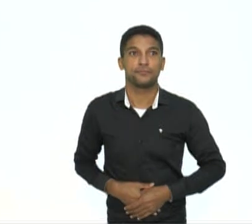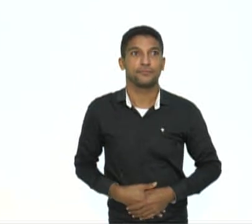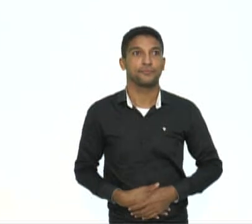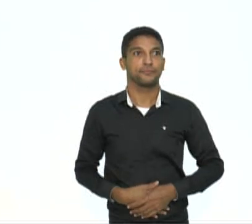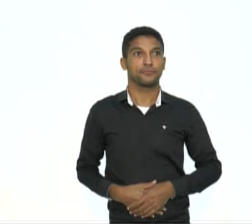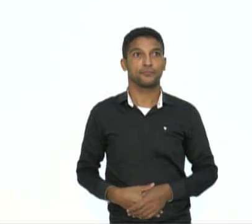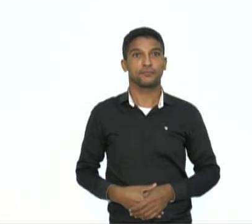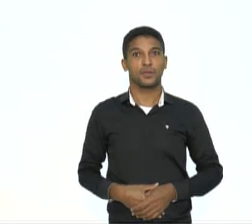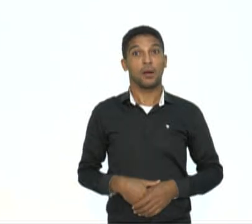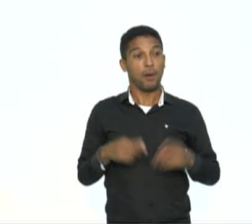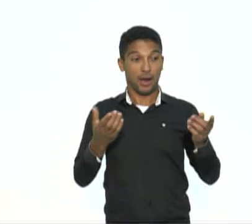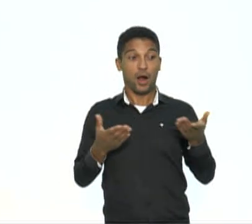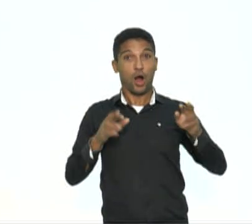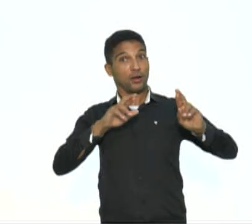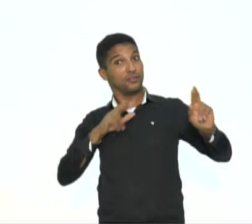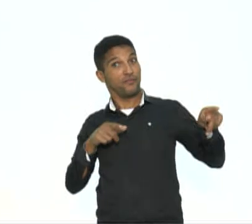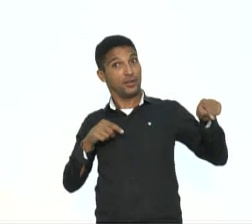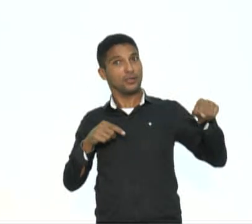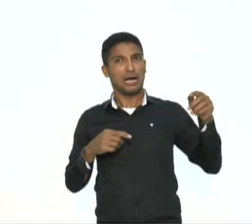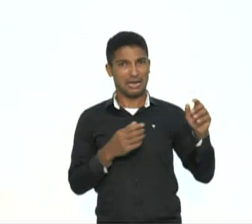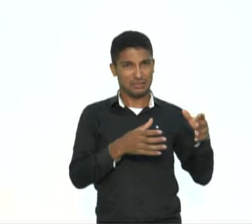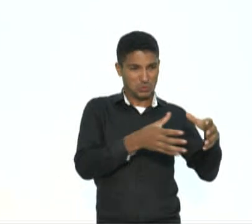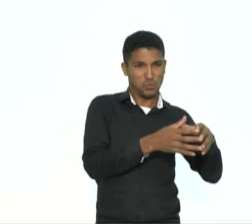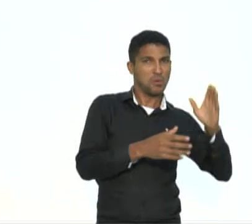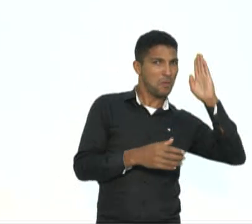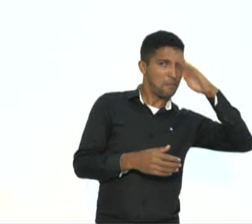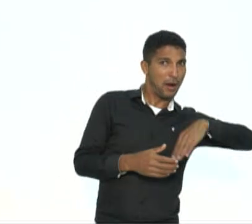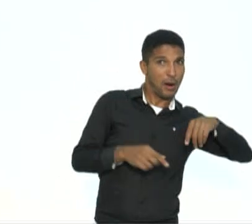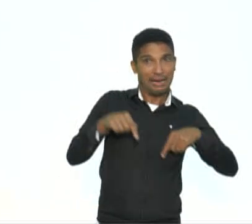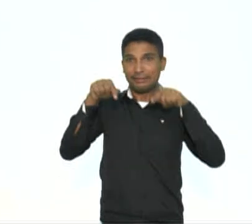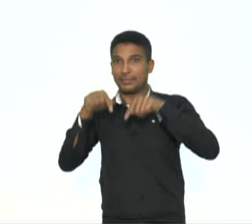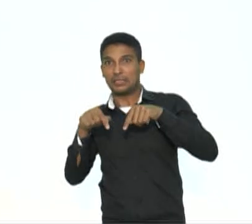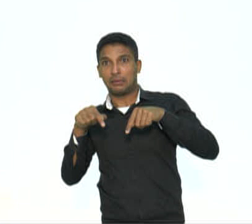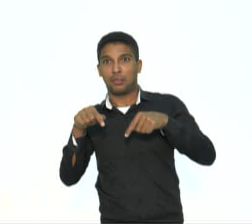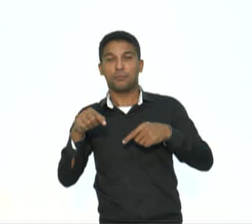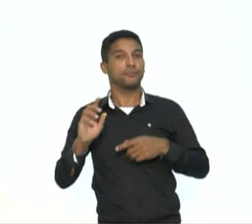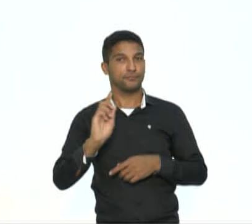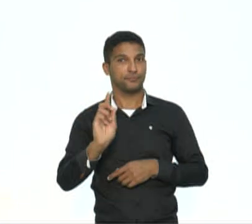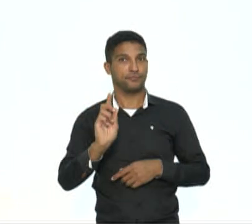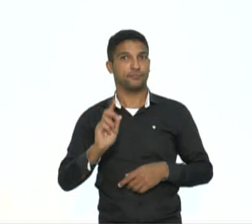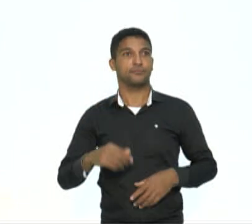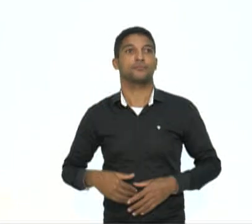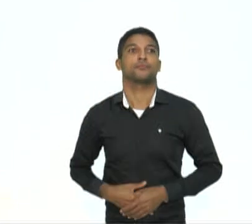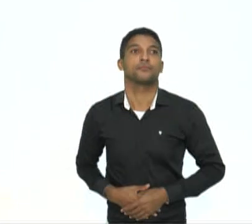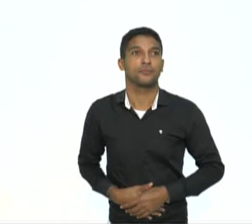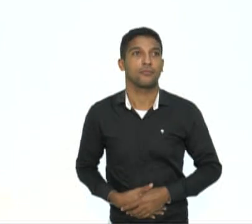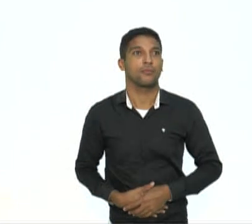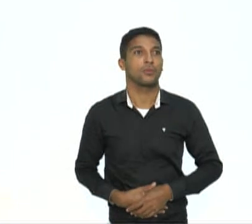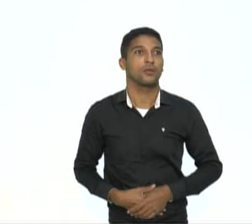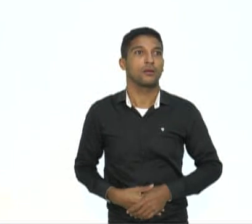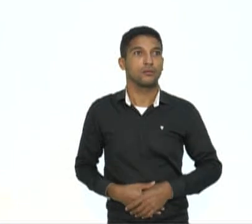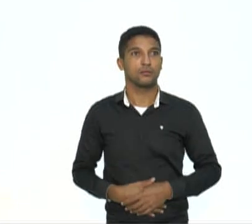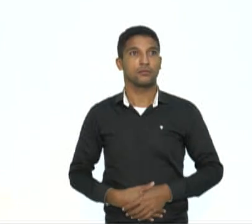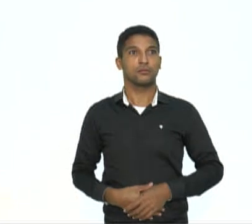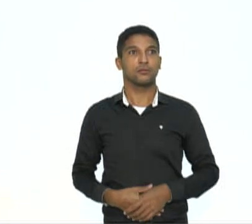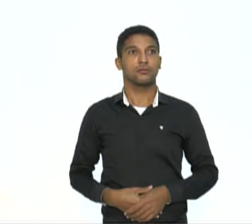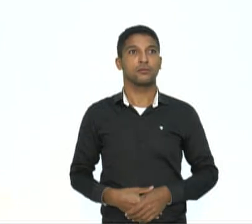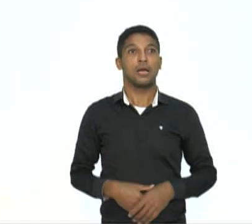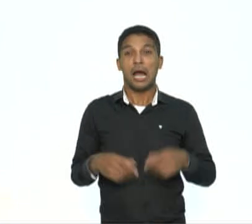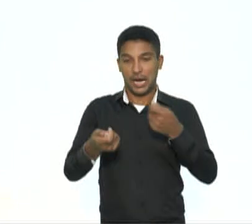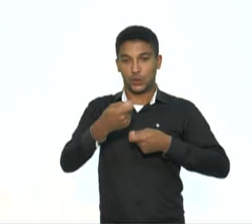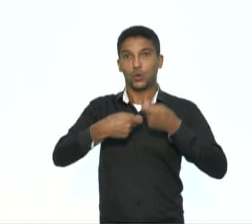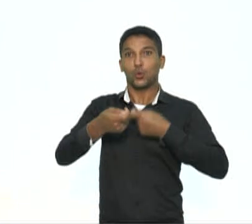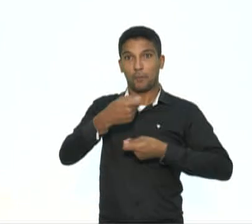economia burguesa, as cidades viraram centros urbanos de encontros, comércios, política, etc. Com isso, tudo